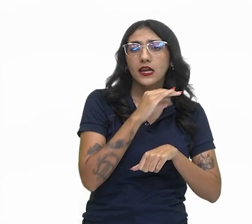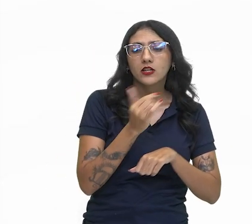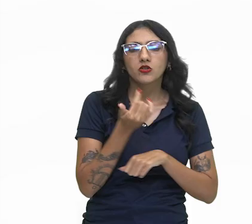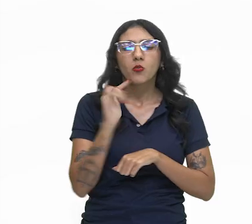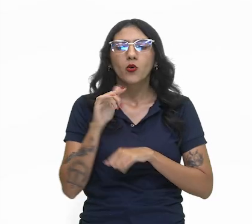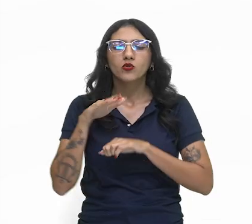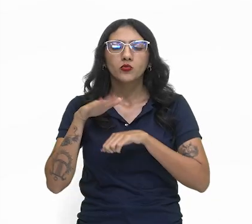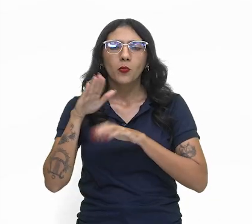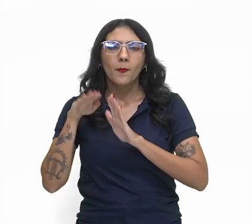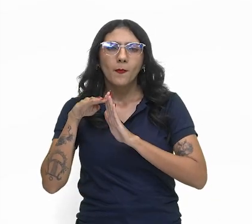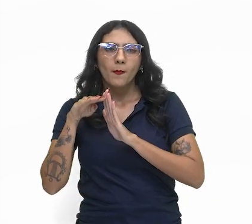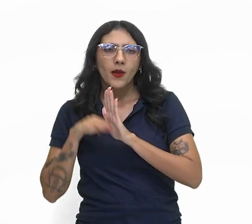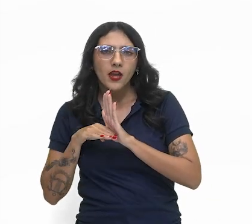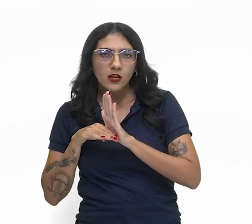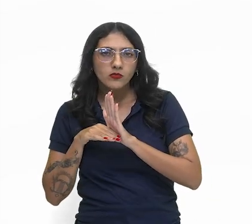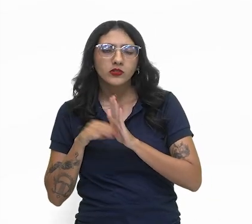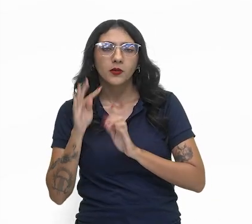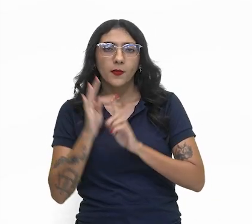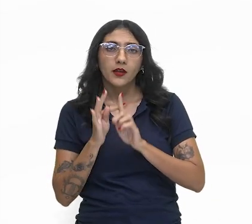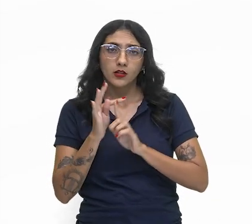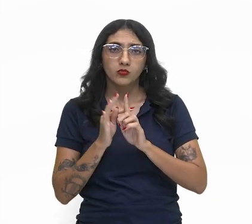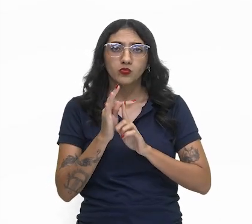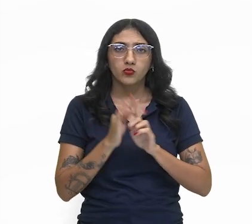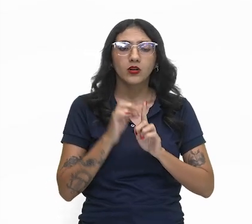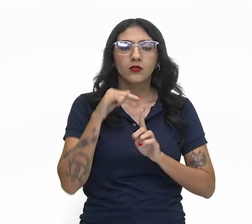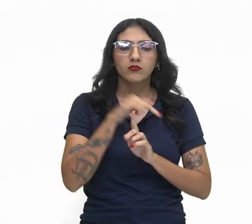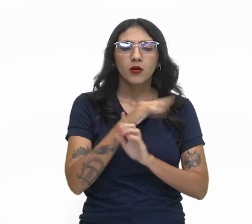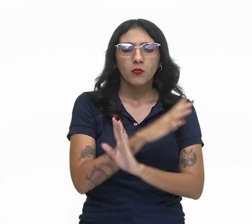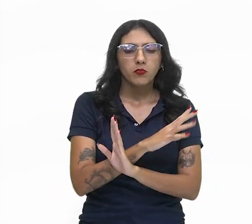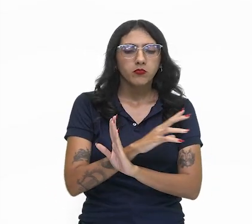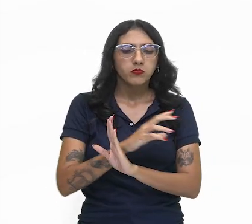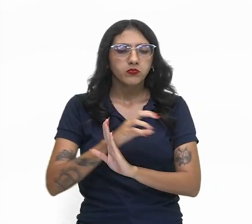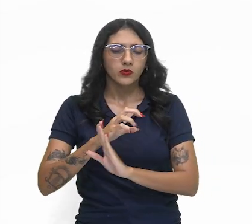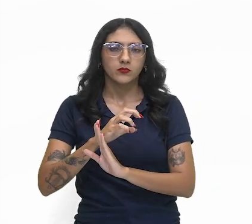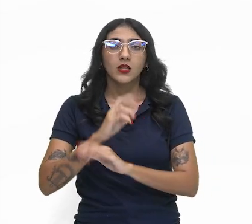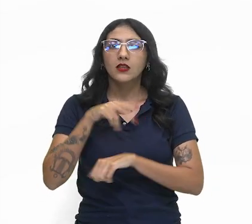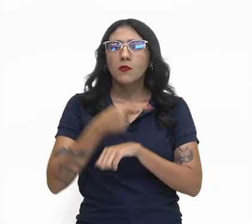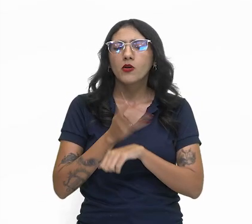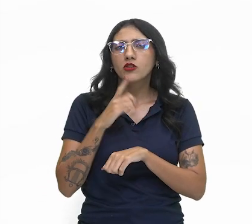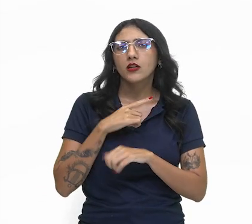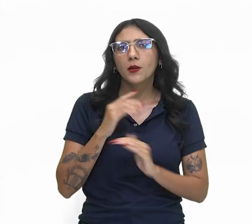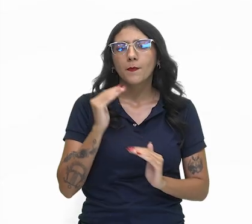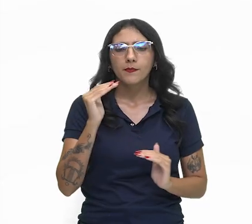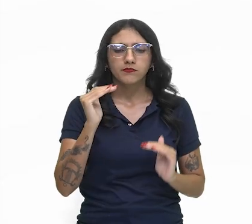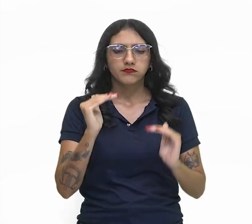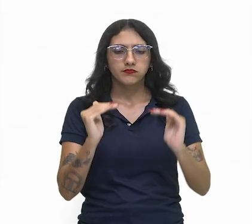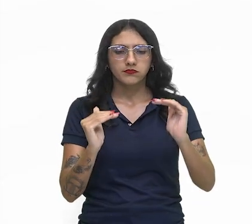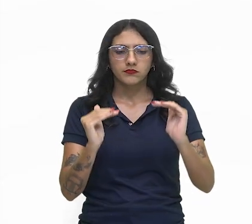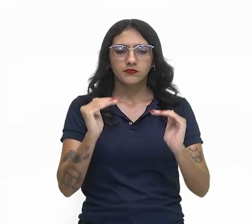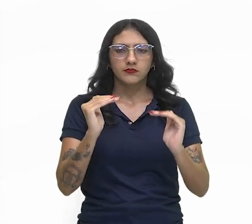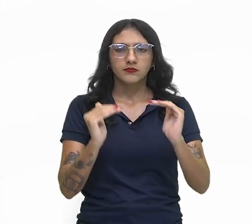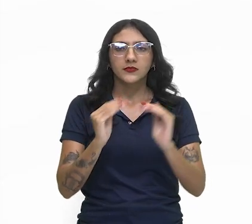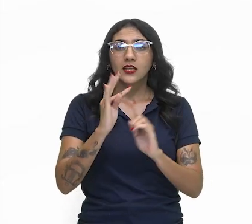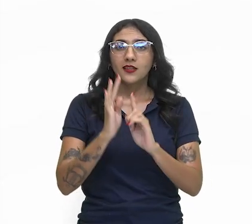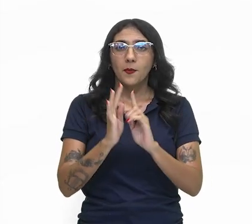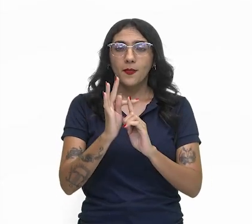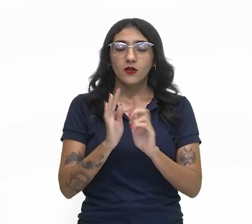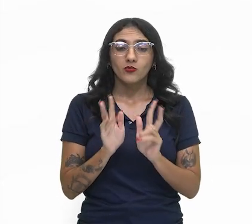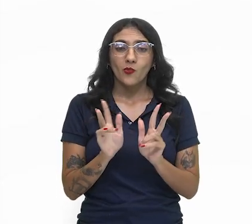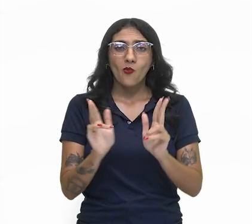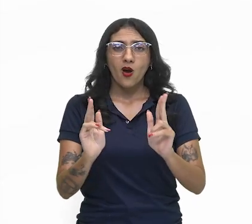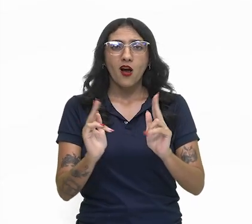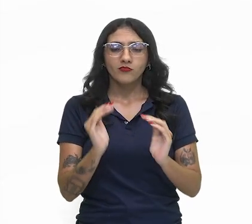frio. E depois de um tempo, quando os corpos atingem a mesma temperatura, porque não